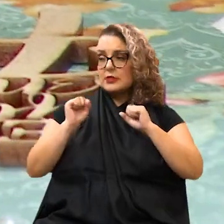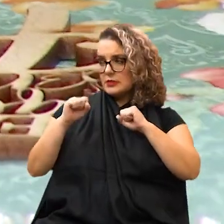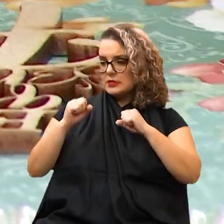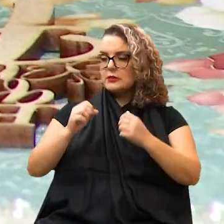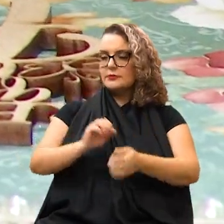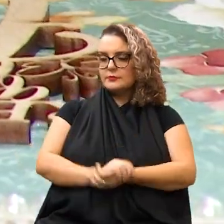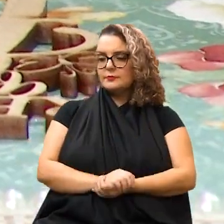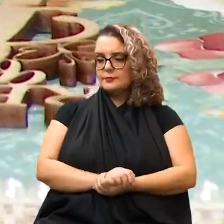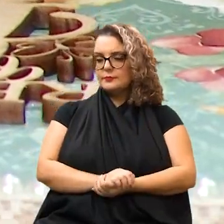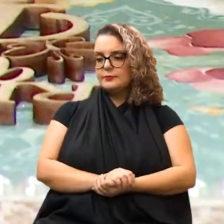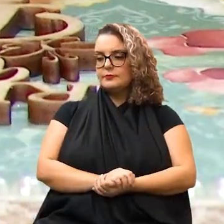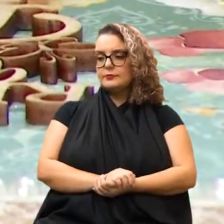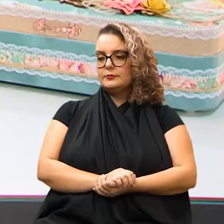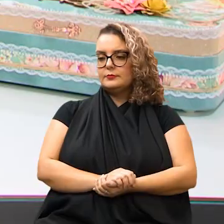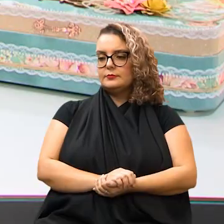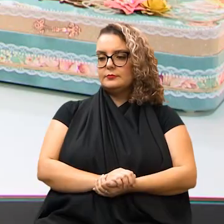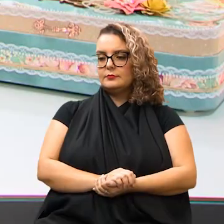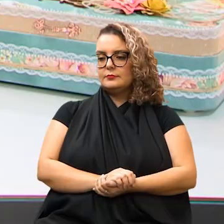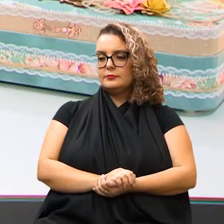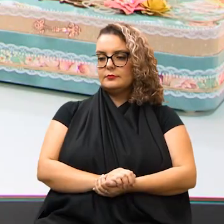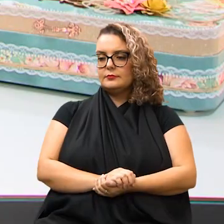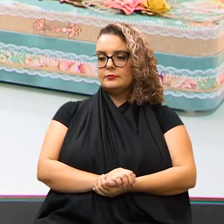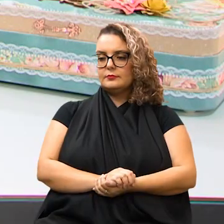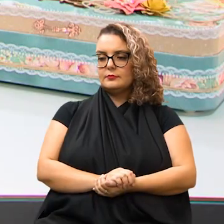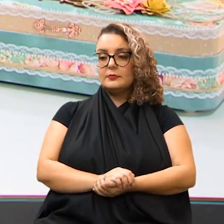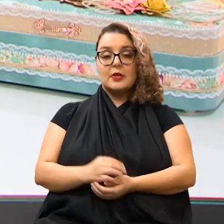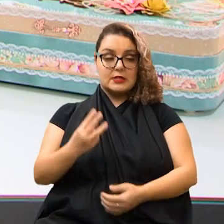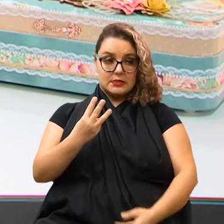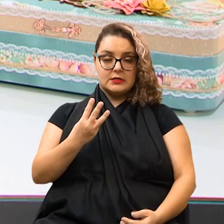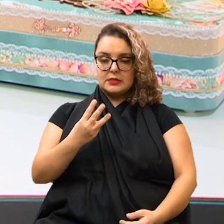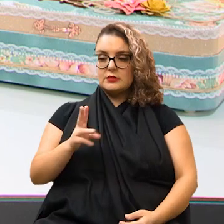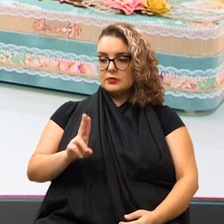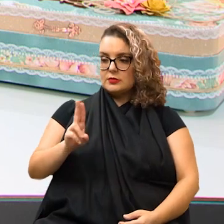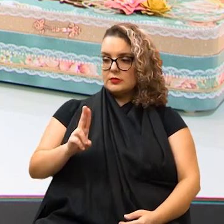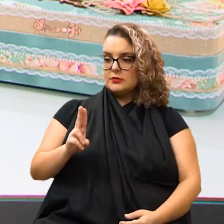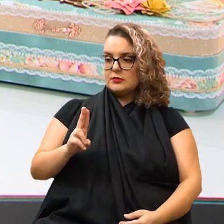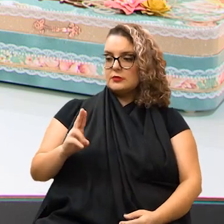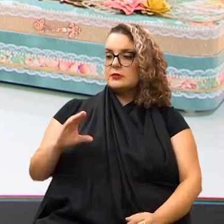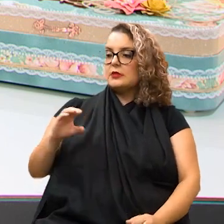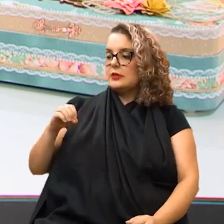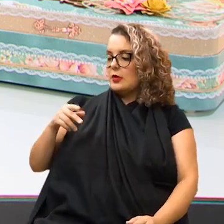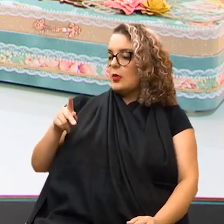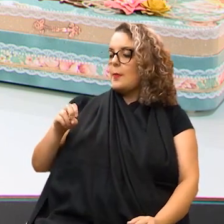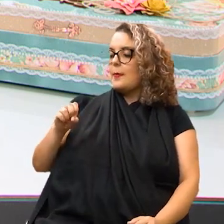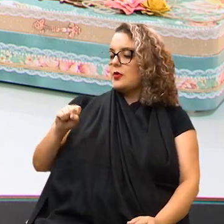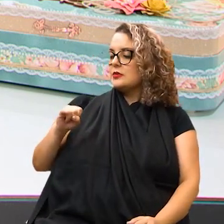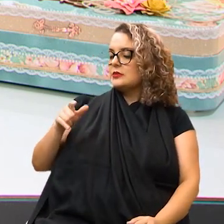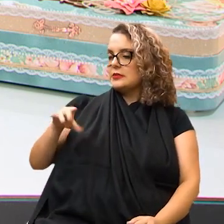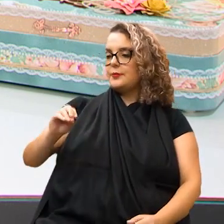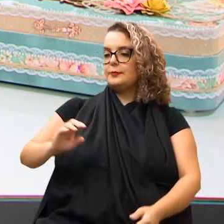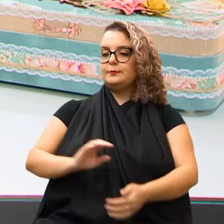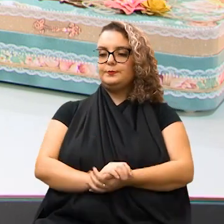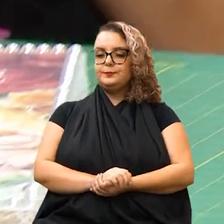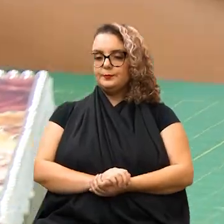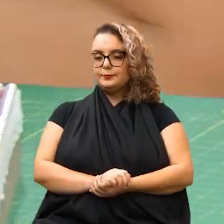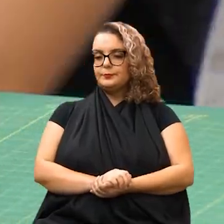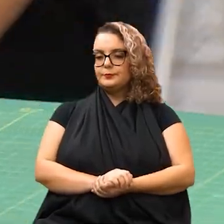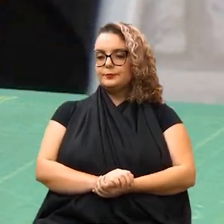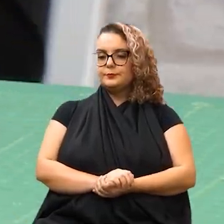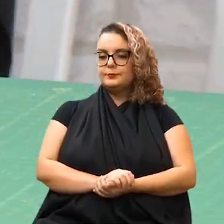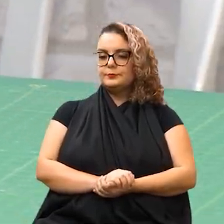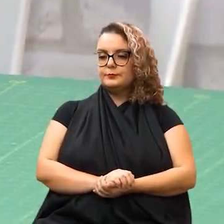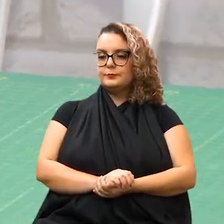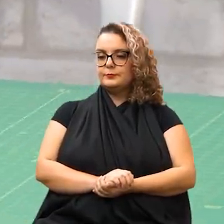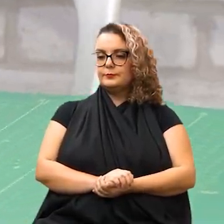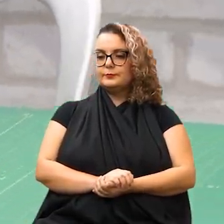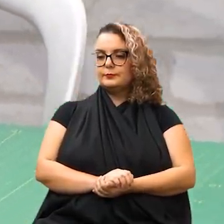né? Aí essa aqui, amarelinha, eu acho que vai ficar bem viva. Essas 3 eu vou utilizar. Está na composição. Está aqui. Deixa eu